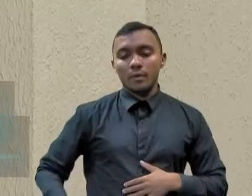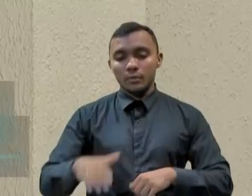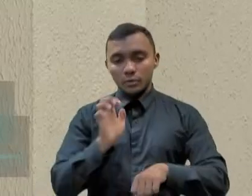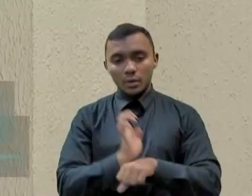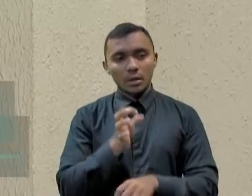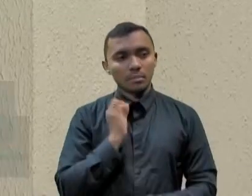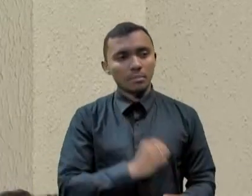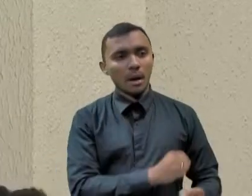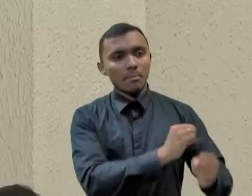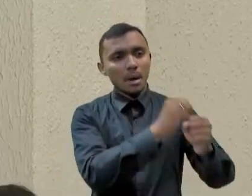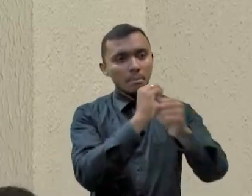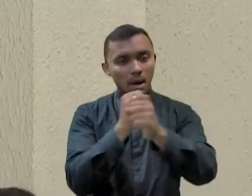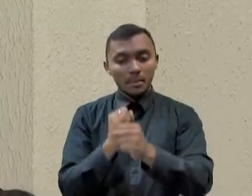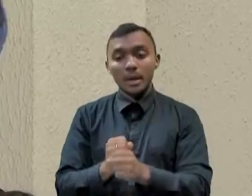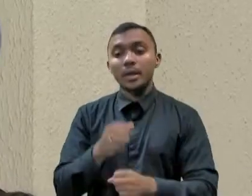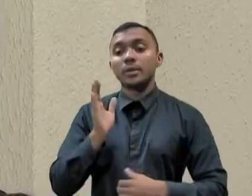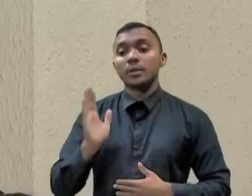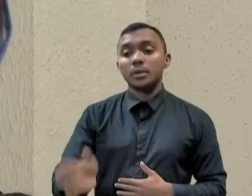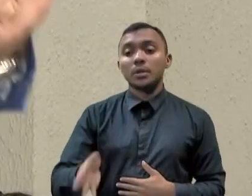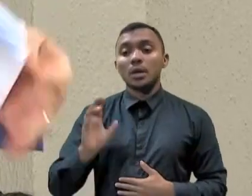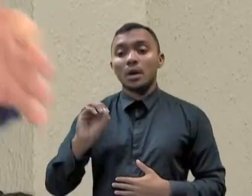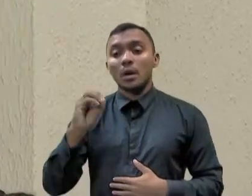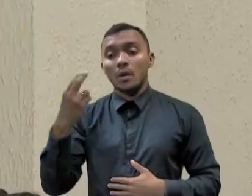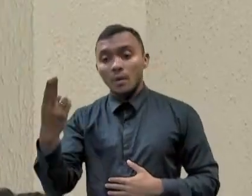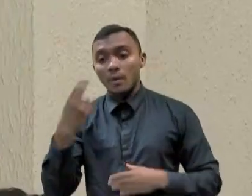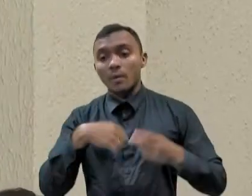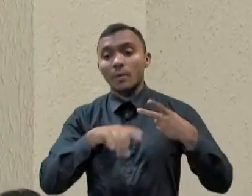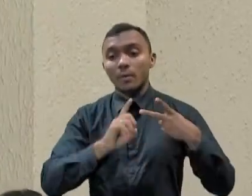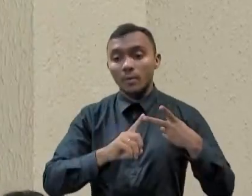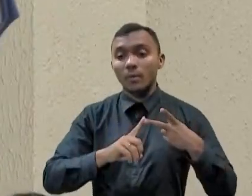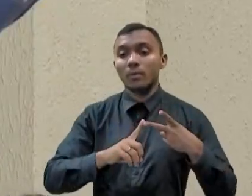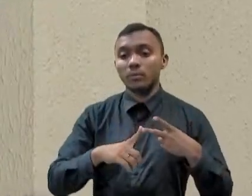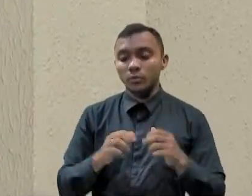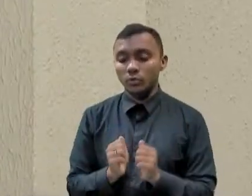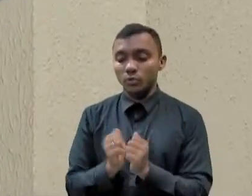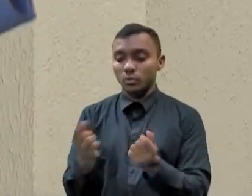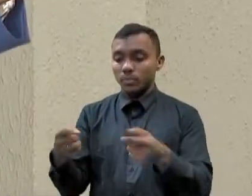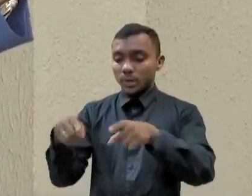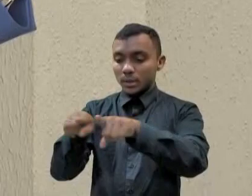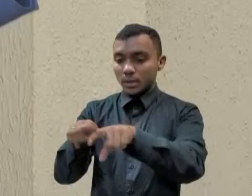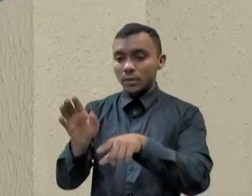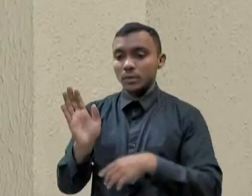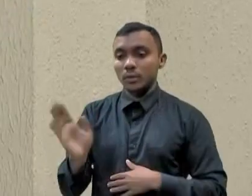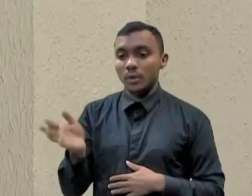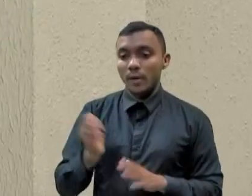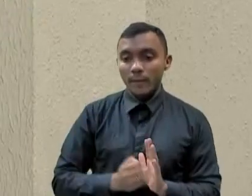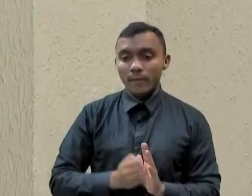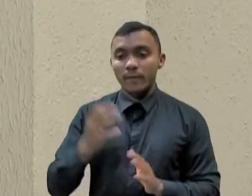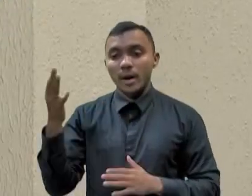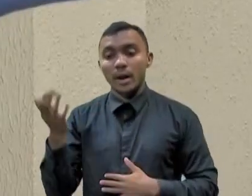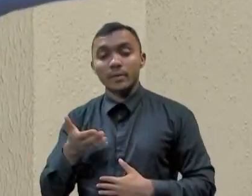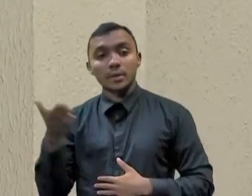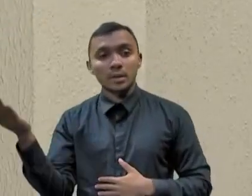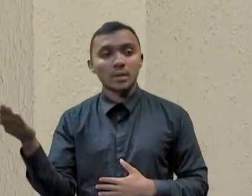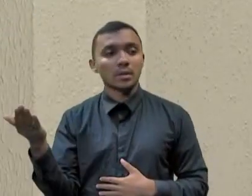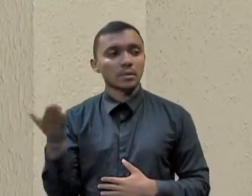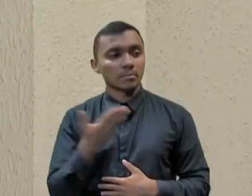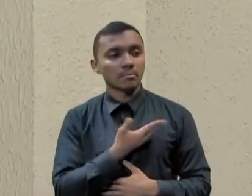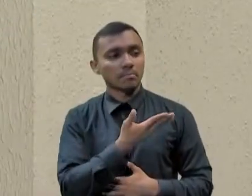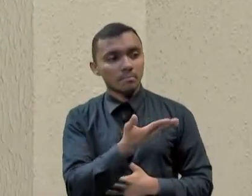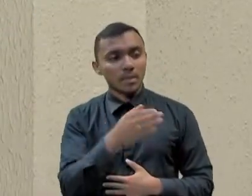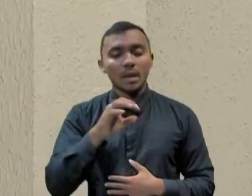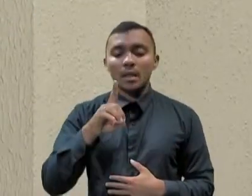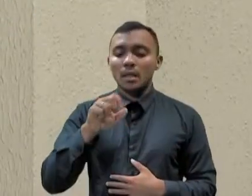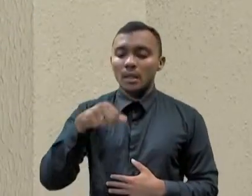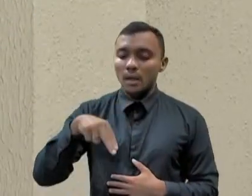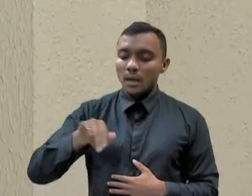direta e também com obras do estado com convênio. E aí, vários parlamentares, Dedé Teixeira, de